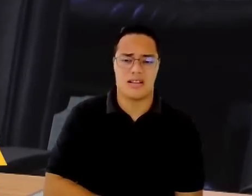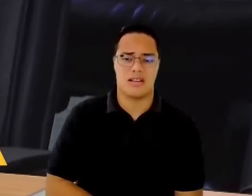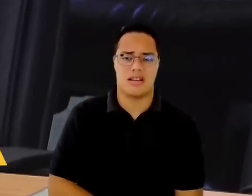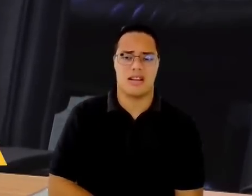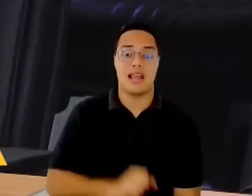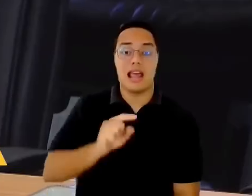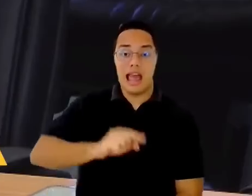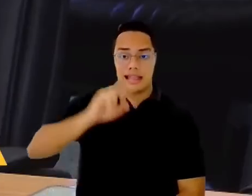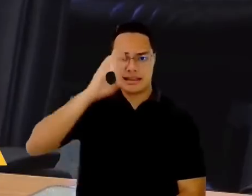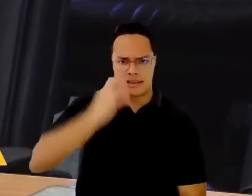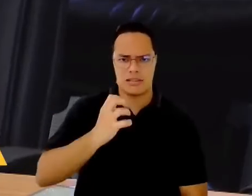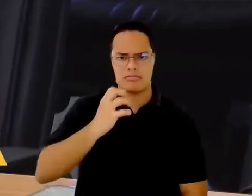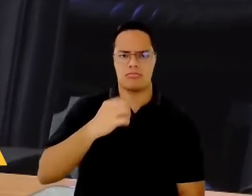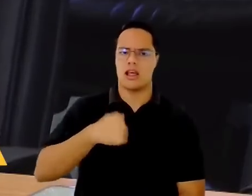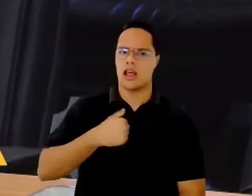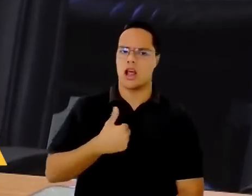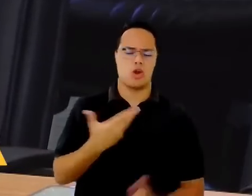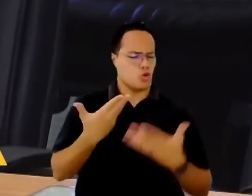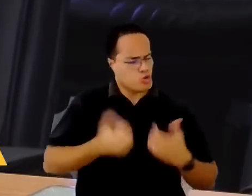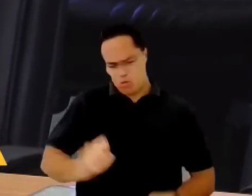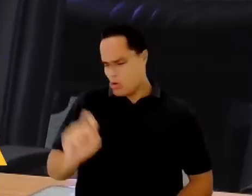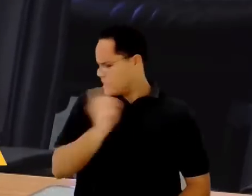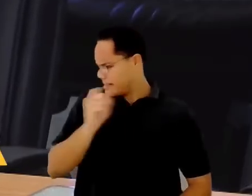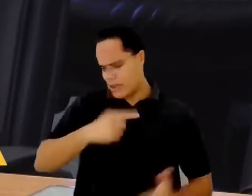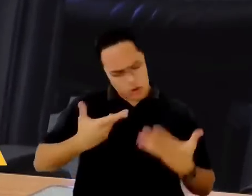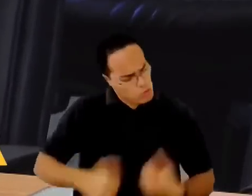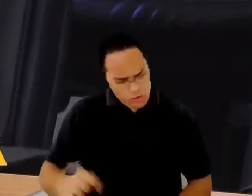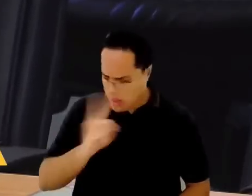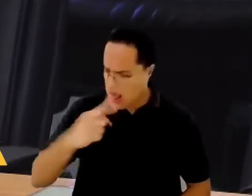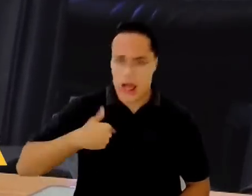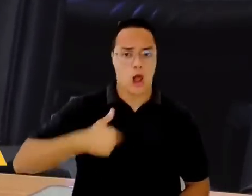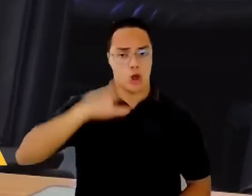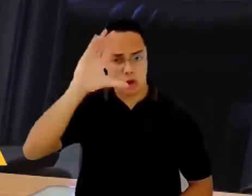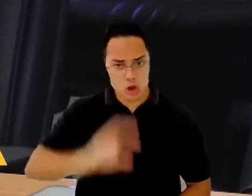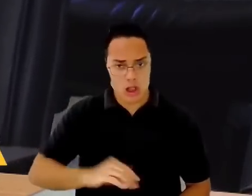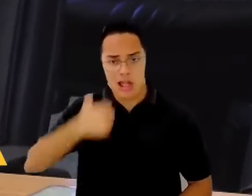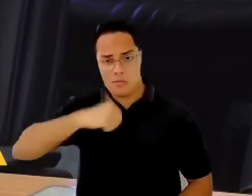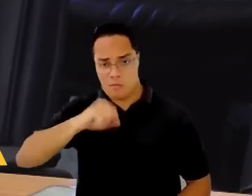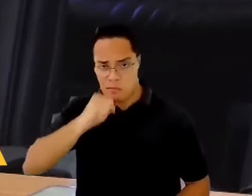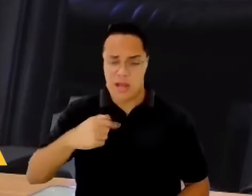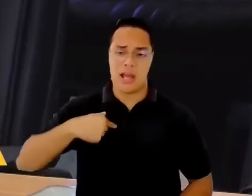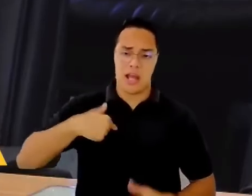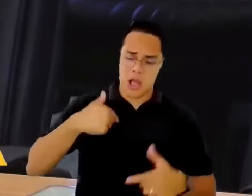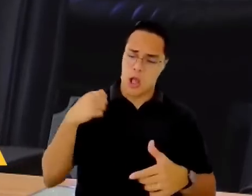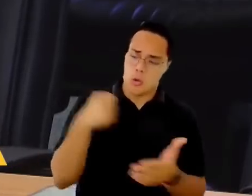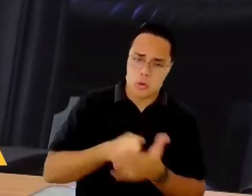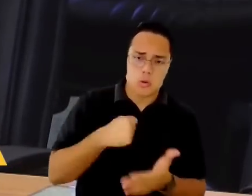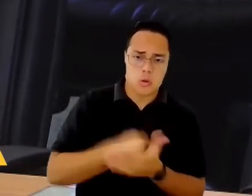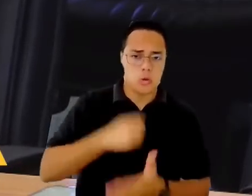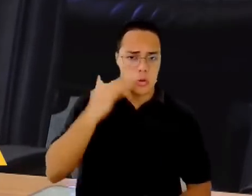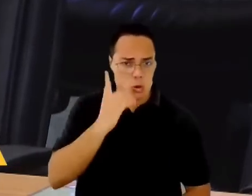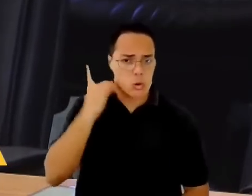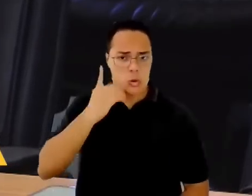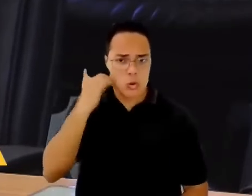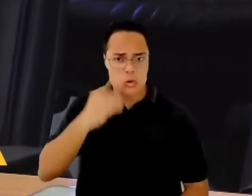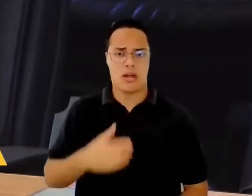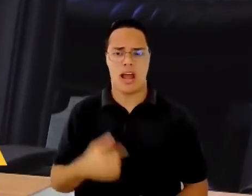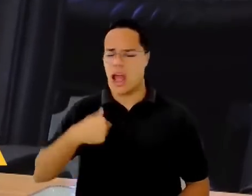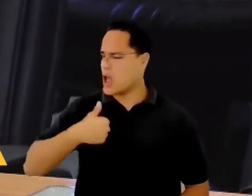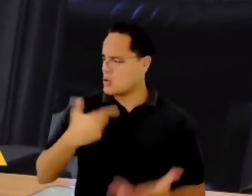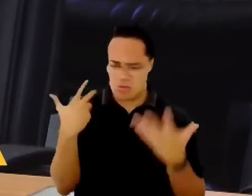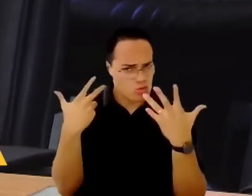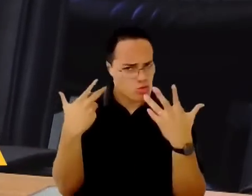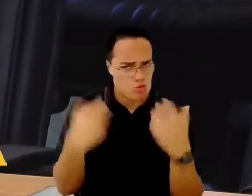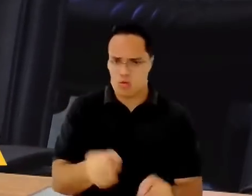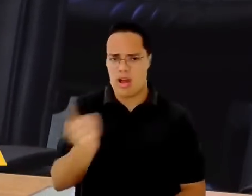admito eu não admito eu falo eu não admito eu sou cidadã eu sou mãe eu sou parlamentar não é possível nós admitirmos um discurso